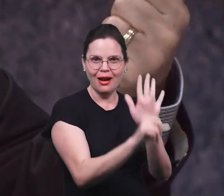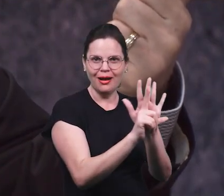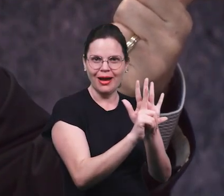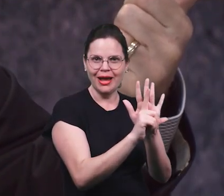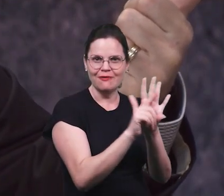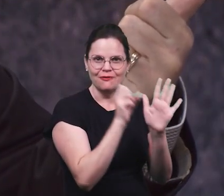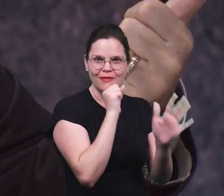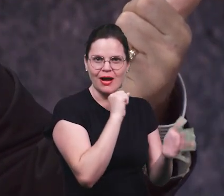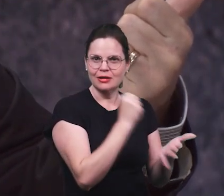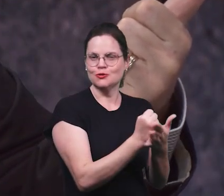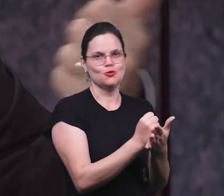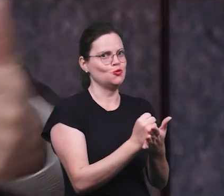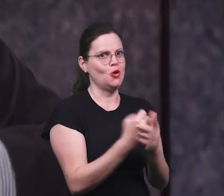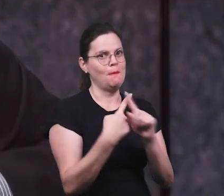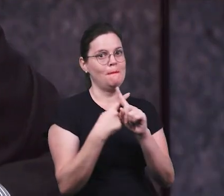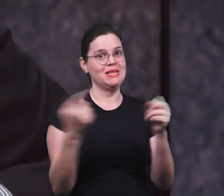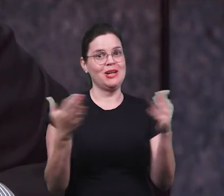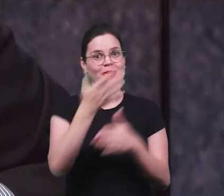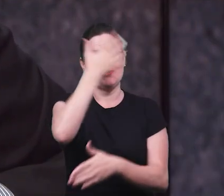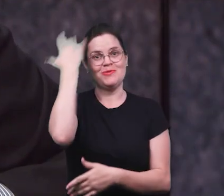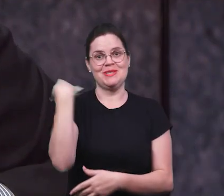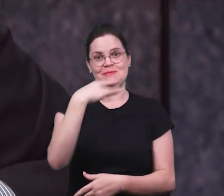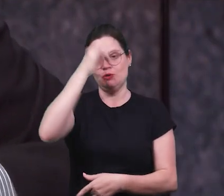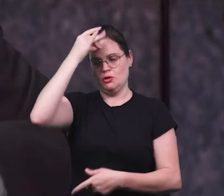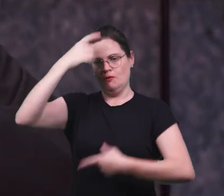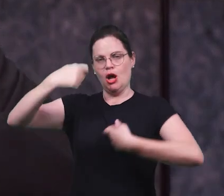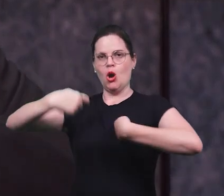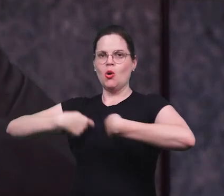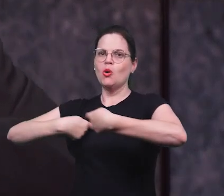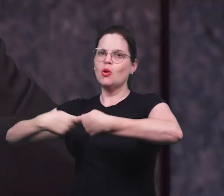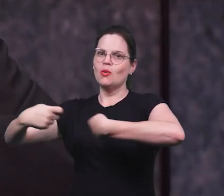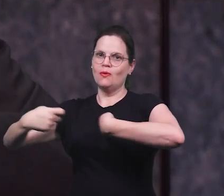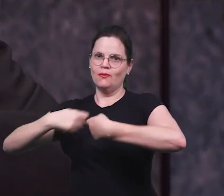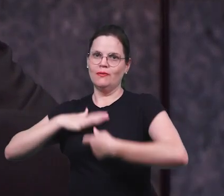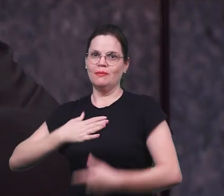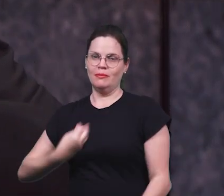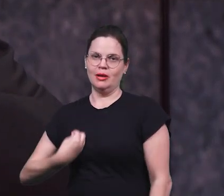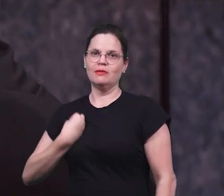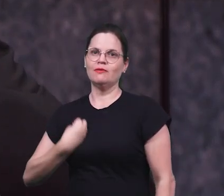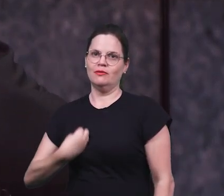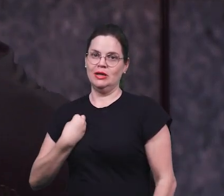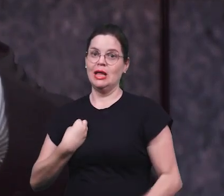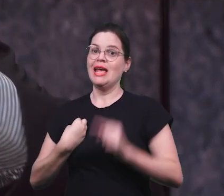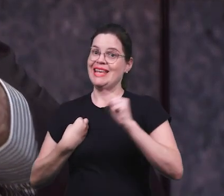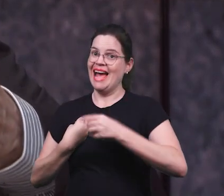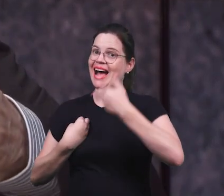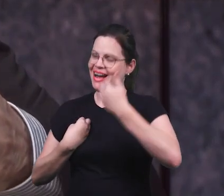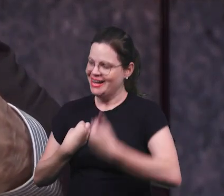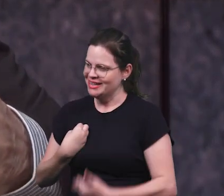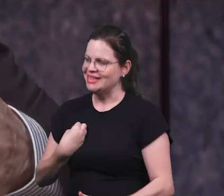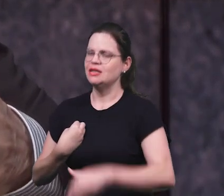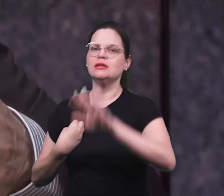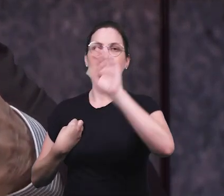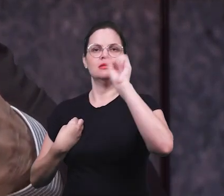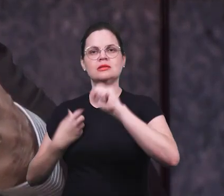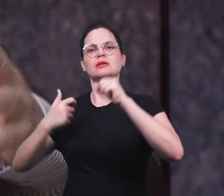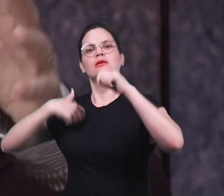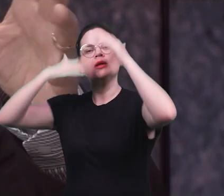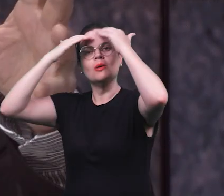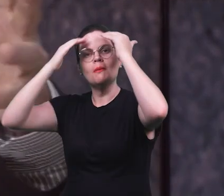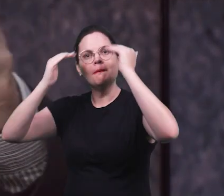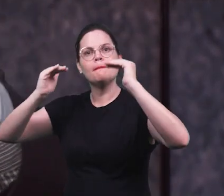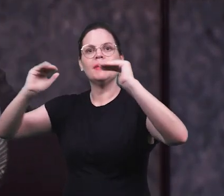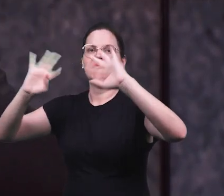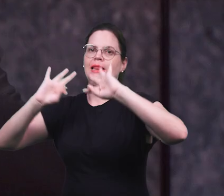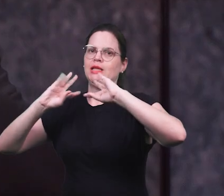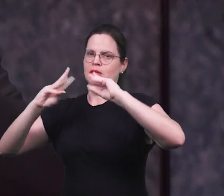a direção desse Espírito Santo. Por isso que aqueles que se convertem ao Novo Testamento,